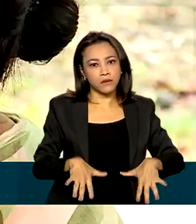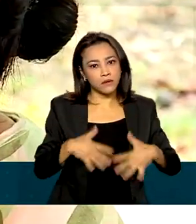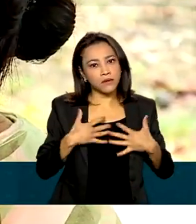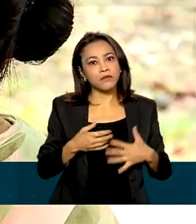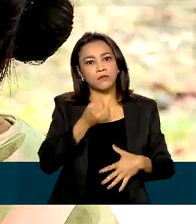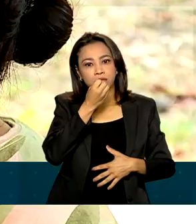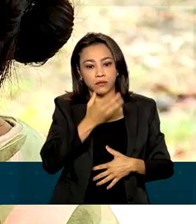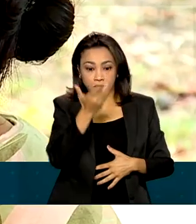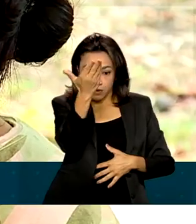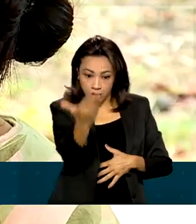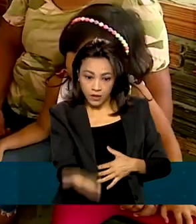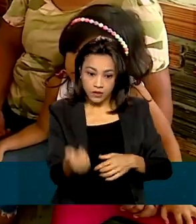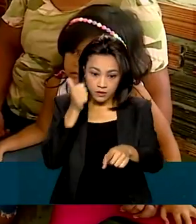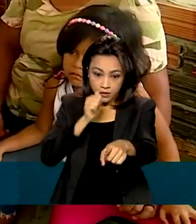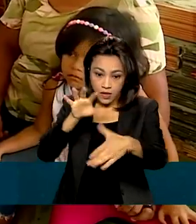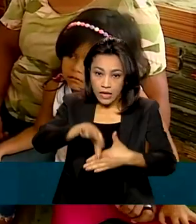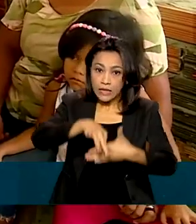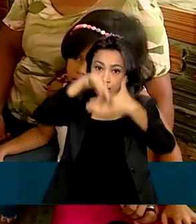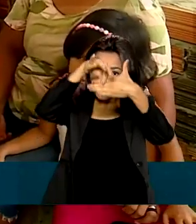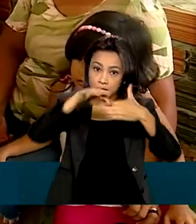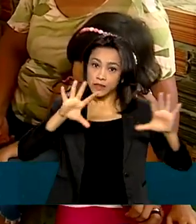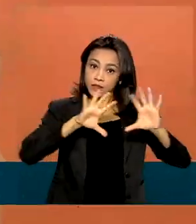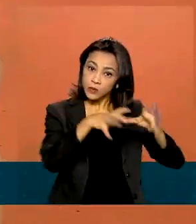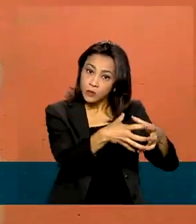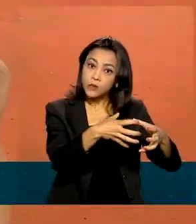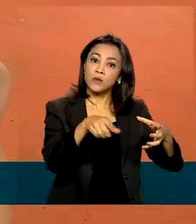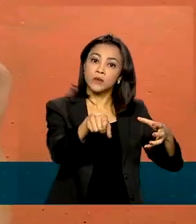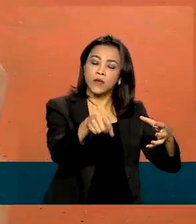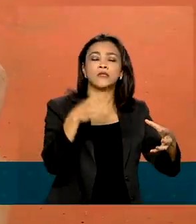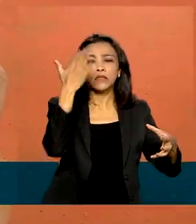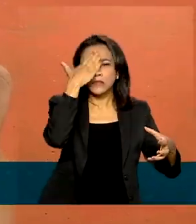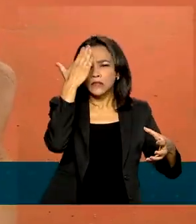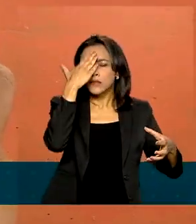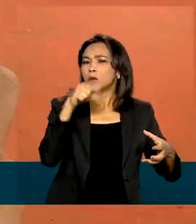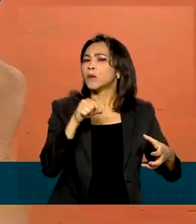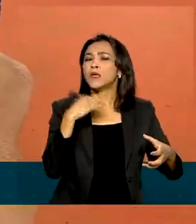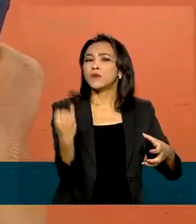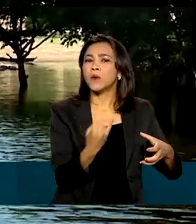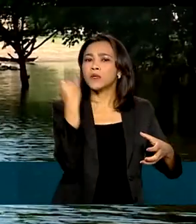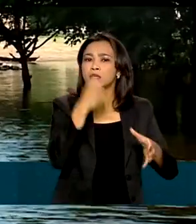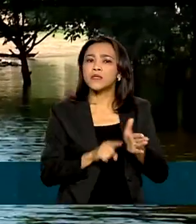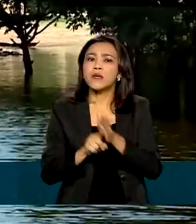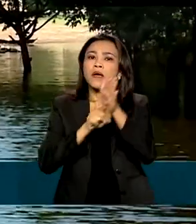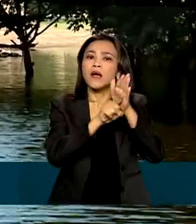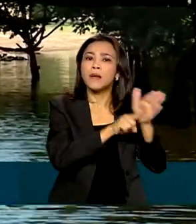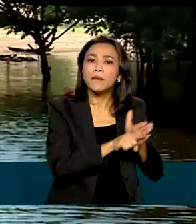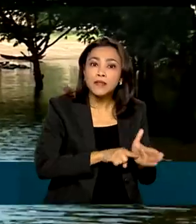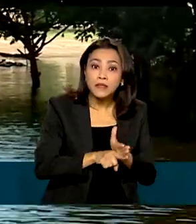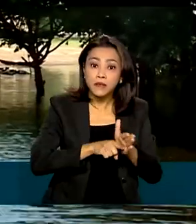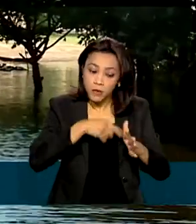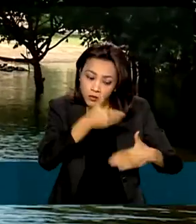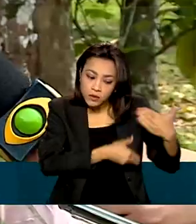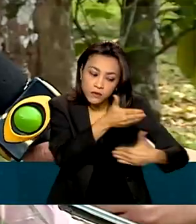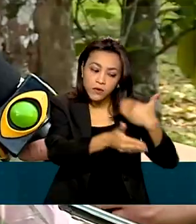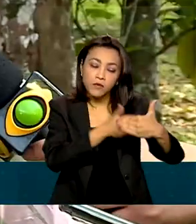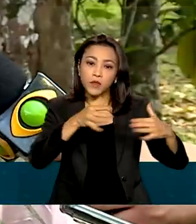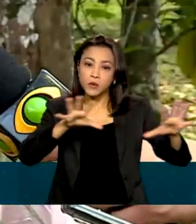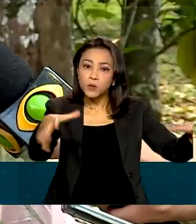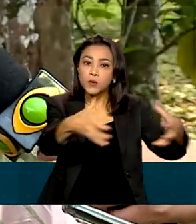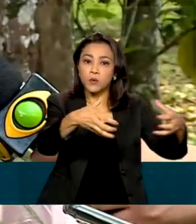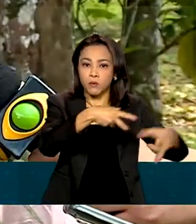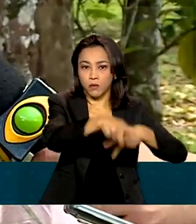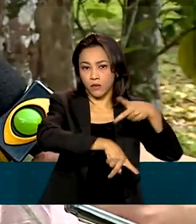Marilda carapana líder da comunidade Santa Maria reconhece a importância do censo para o desenvolvimento do Povo